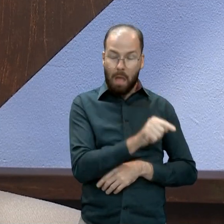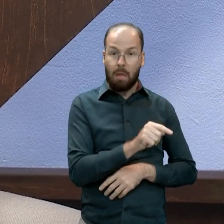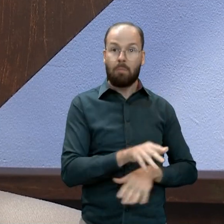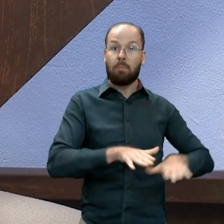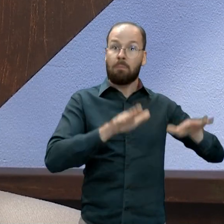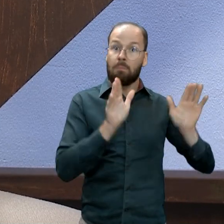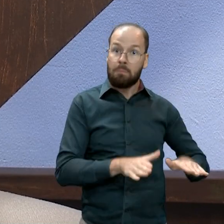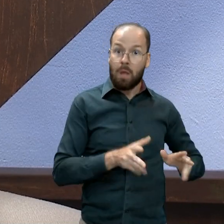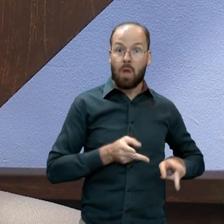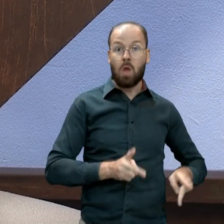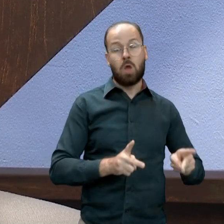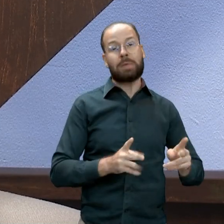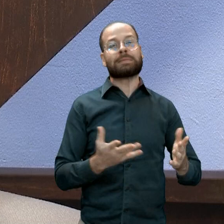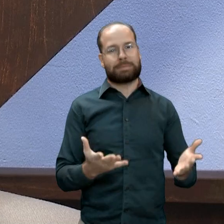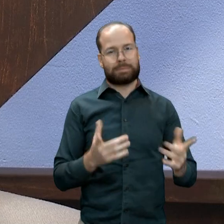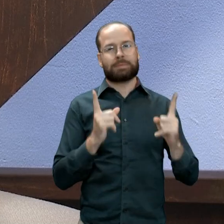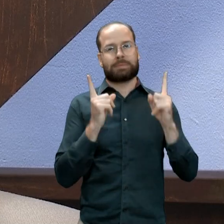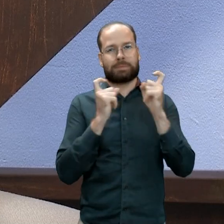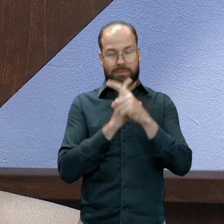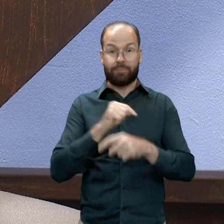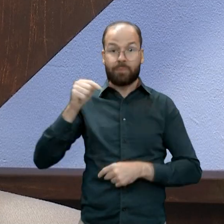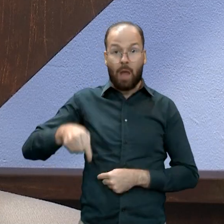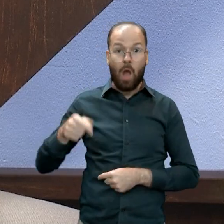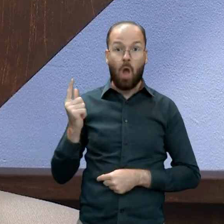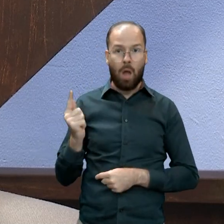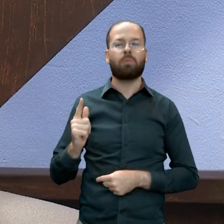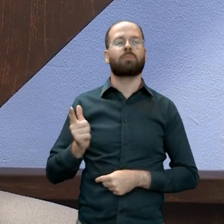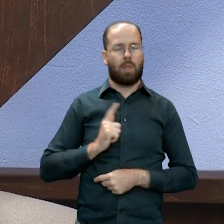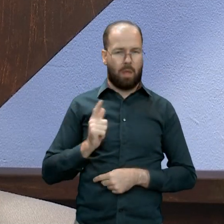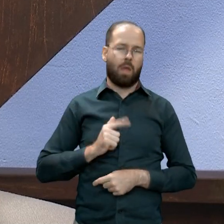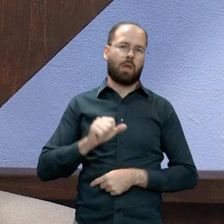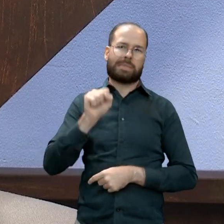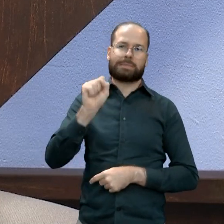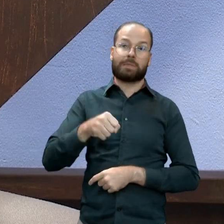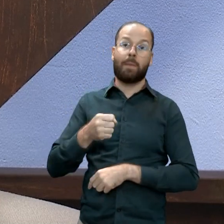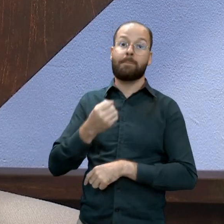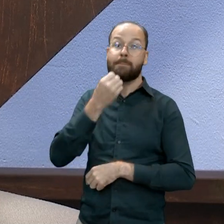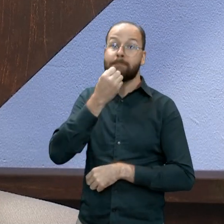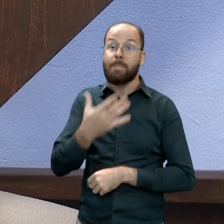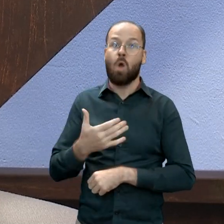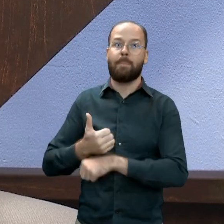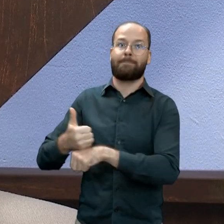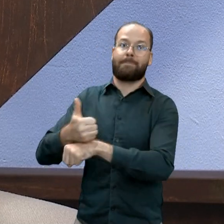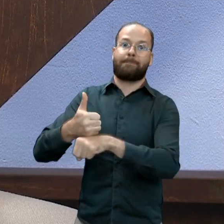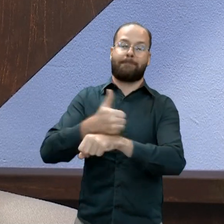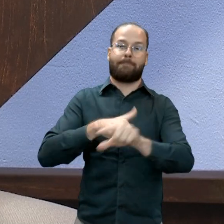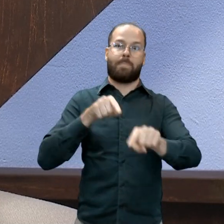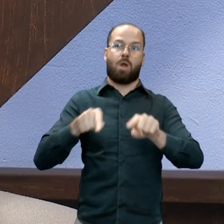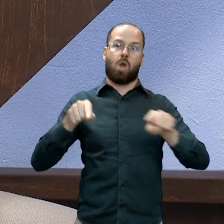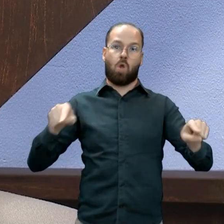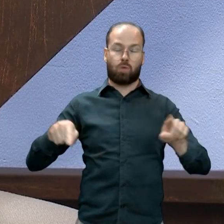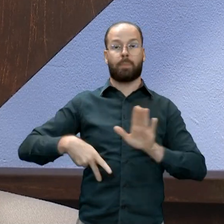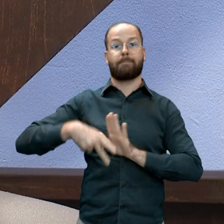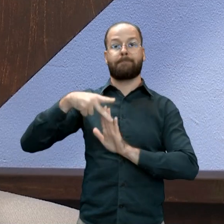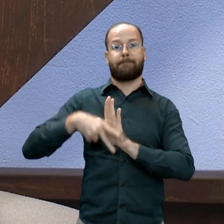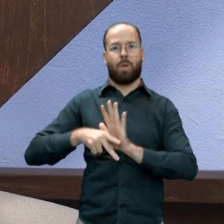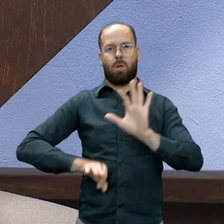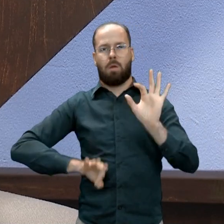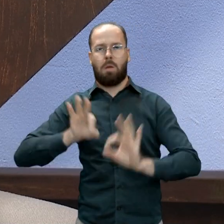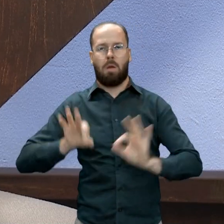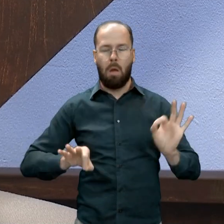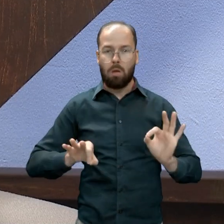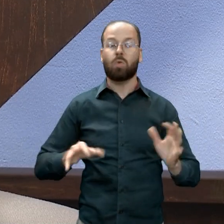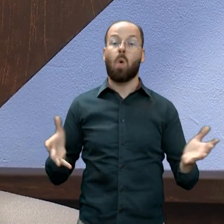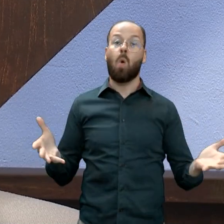muitos bons profissionais, nós temos bons profissionais que resultam em bons projetos. Hoje os projetos goianos, eles